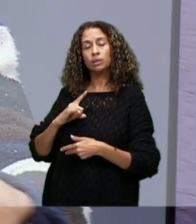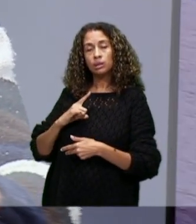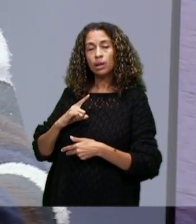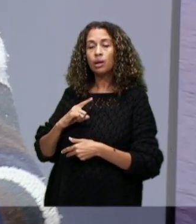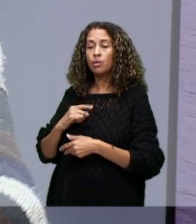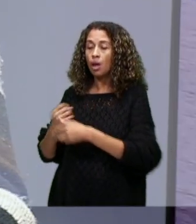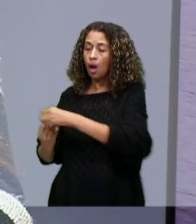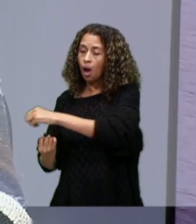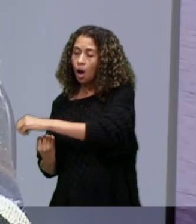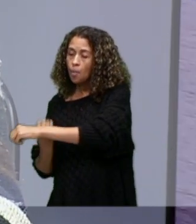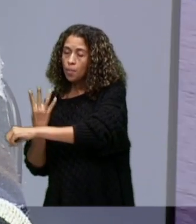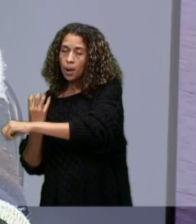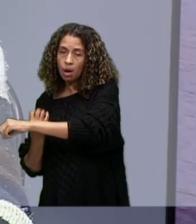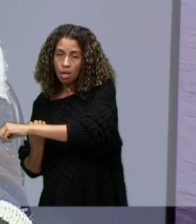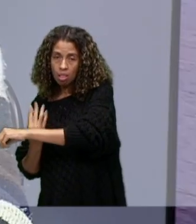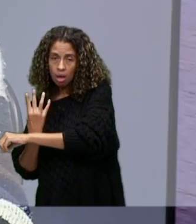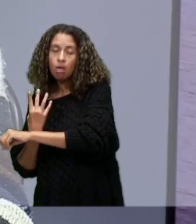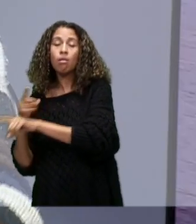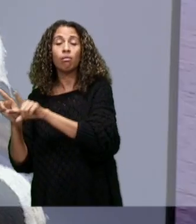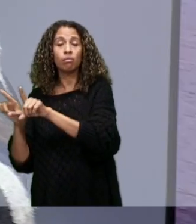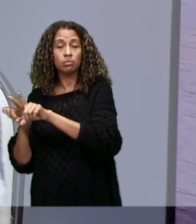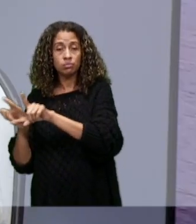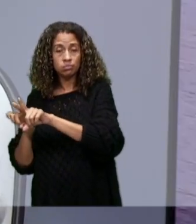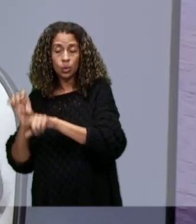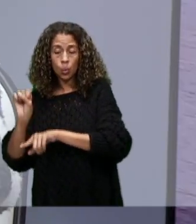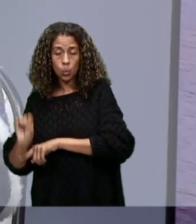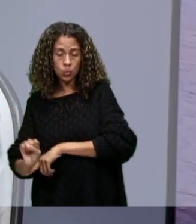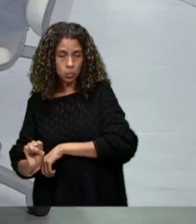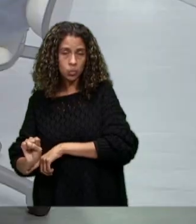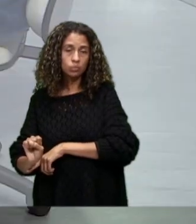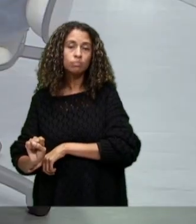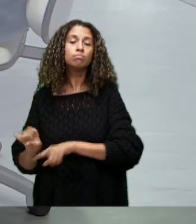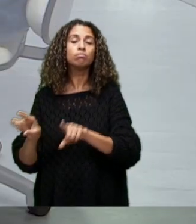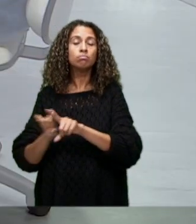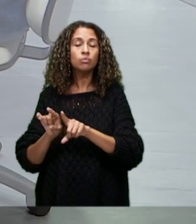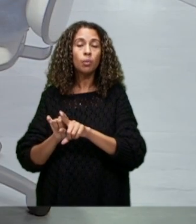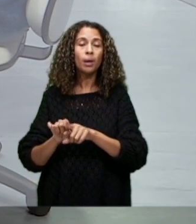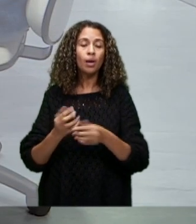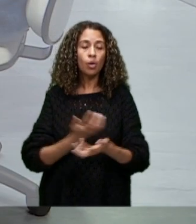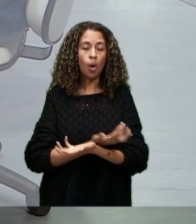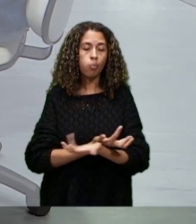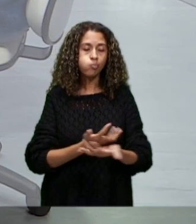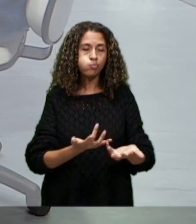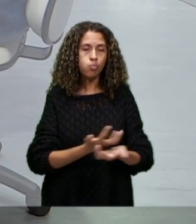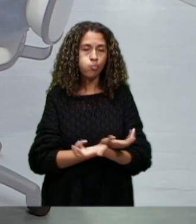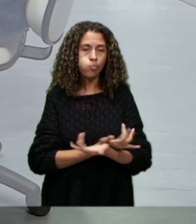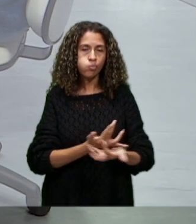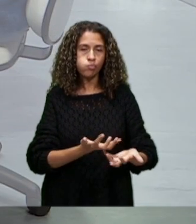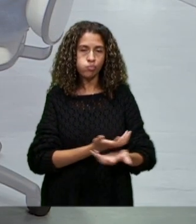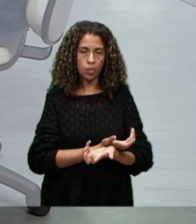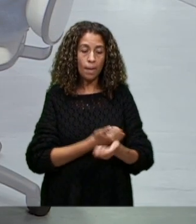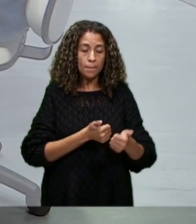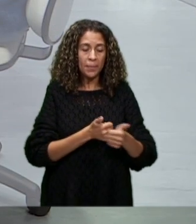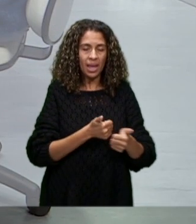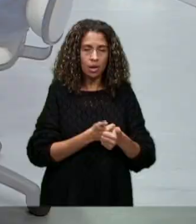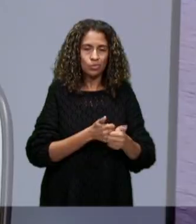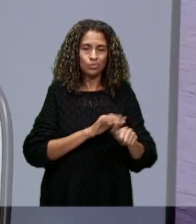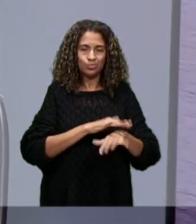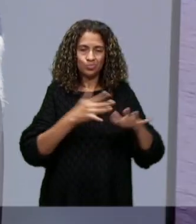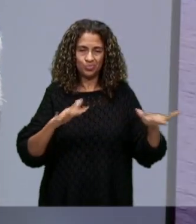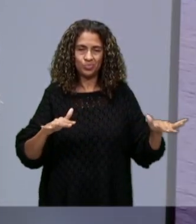Baleia Franca, mais no sul do estado, né? Ou até as nossas restingas, o início da vegetação perto do mar.